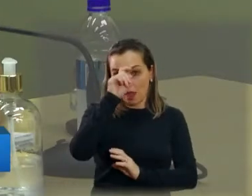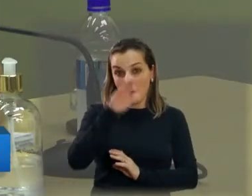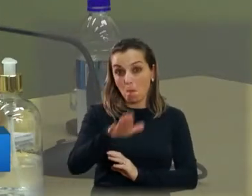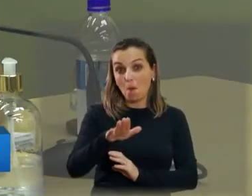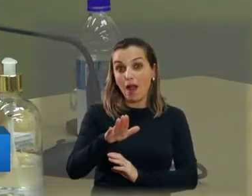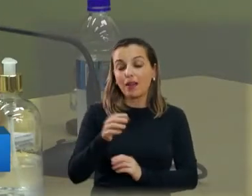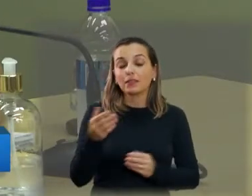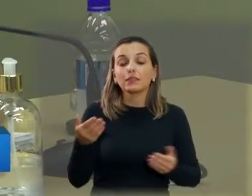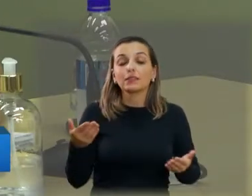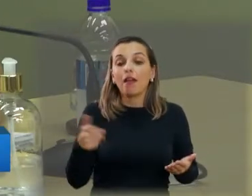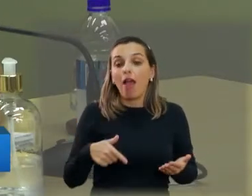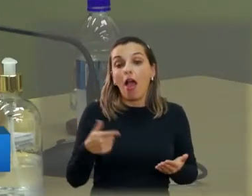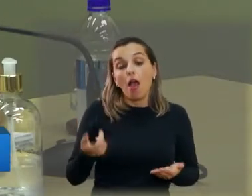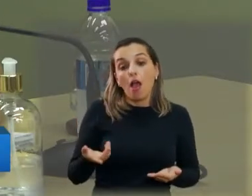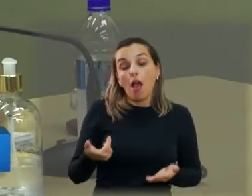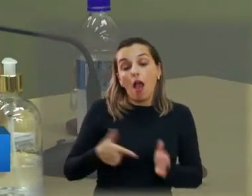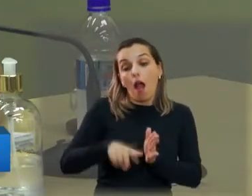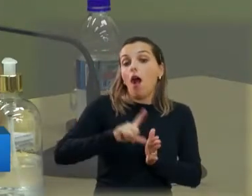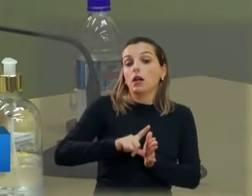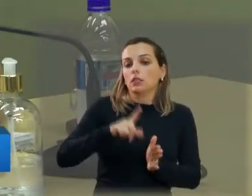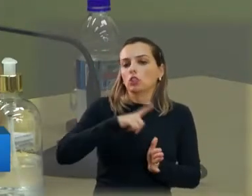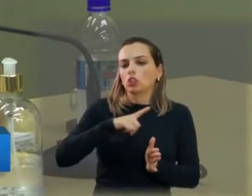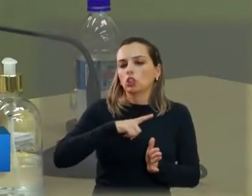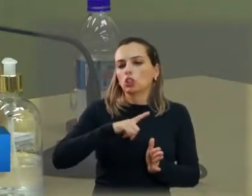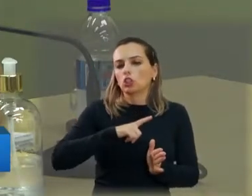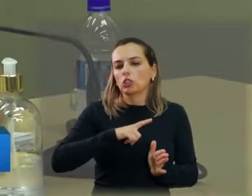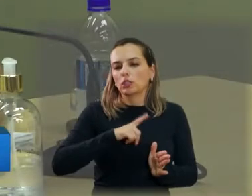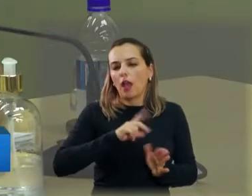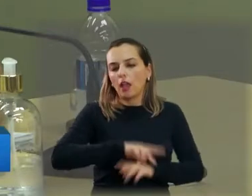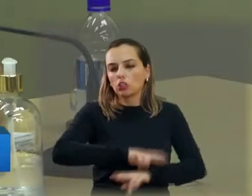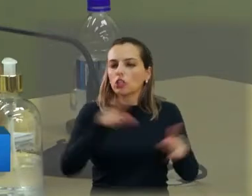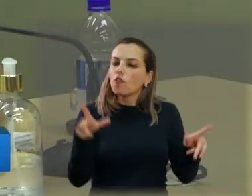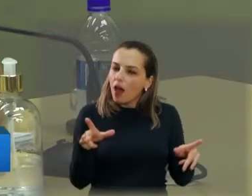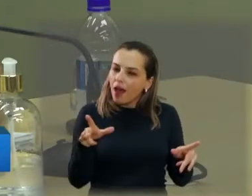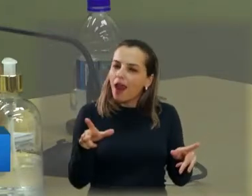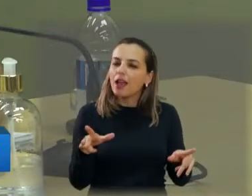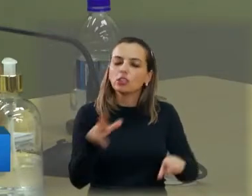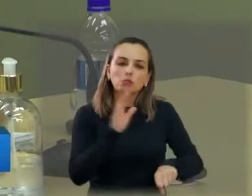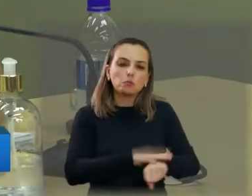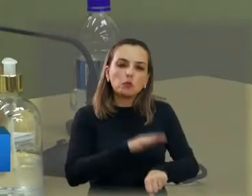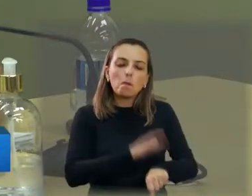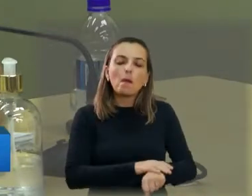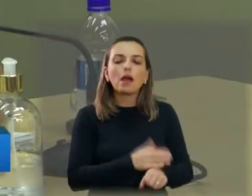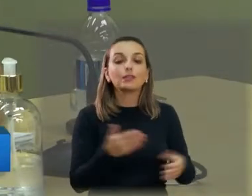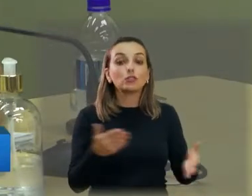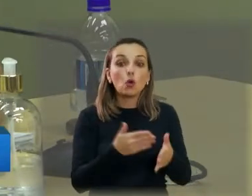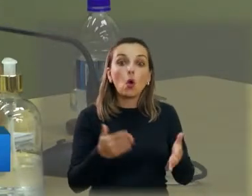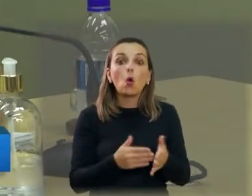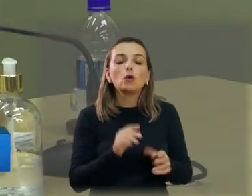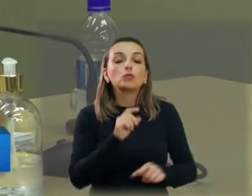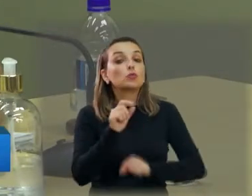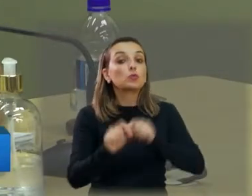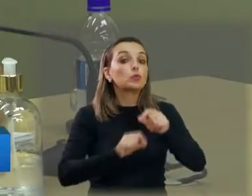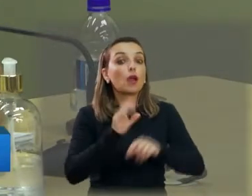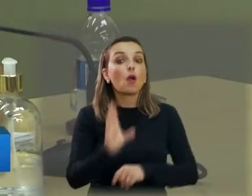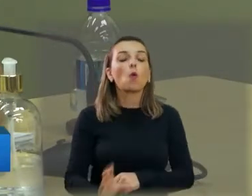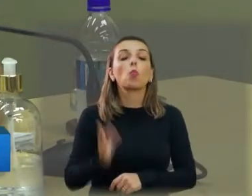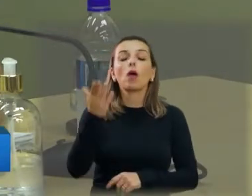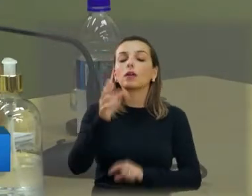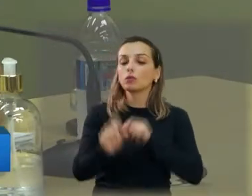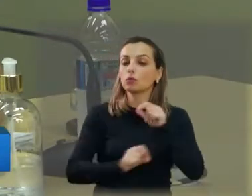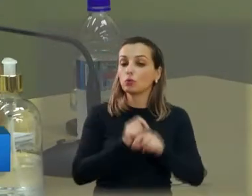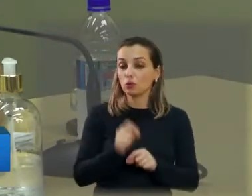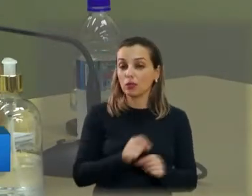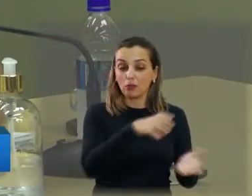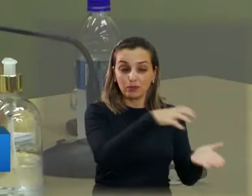Um hospital, antes do Covid, ele tinha várias realidades, né? Hoje, pelo número de pacientes, o que está acontecendo? As